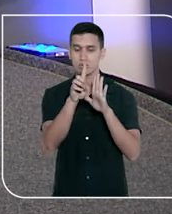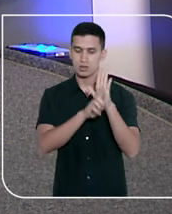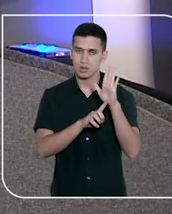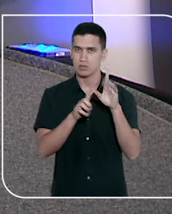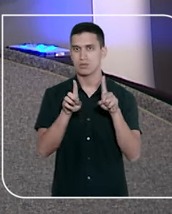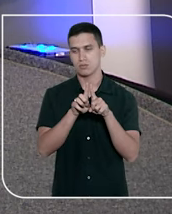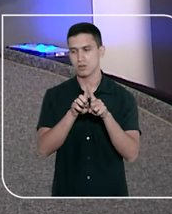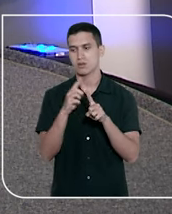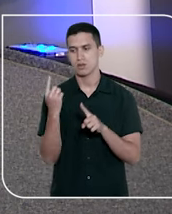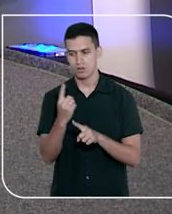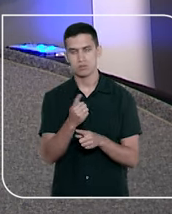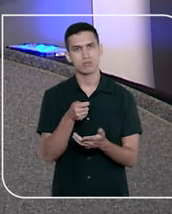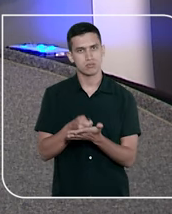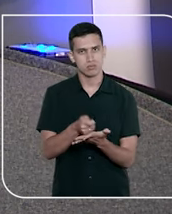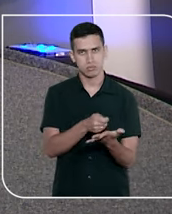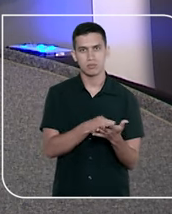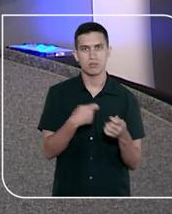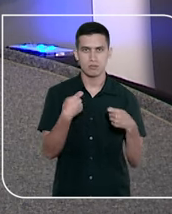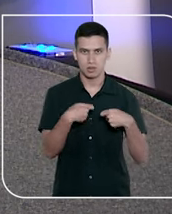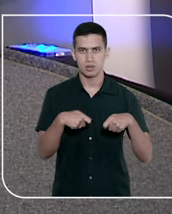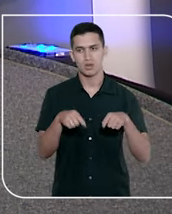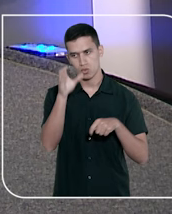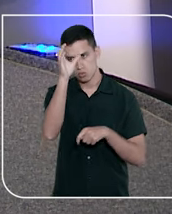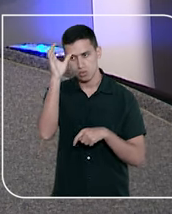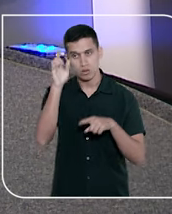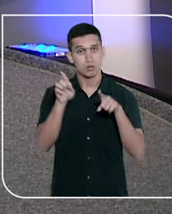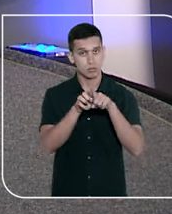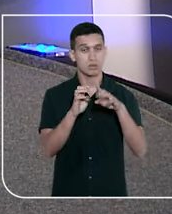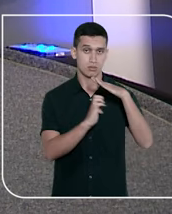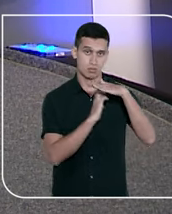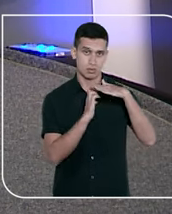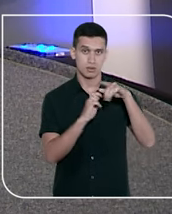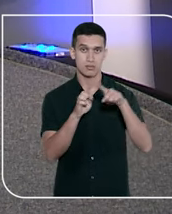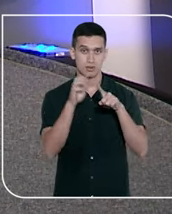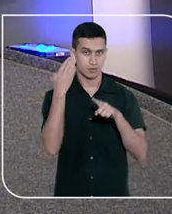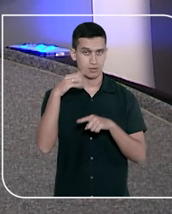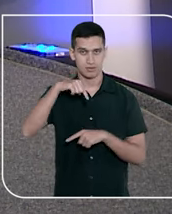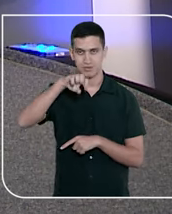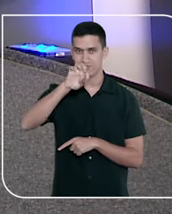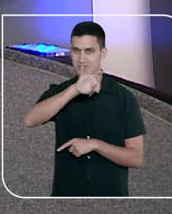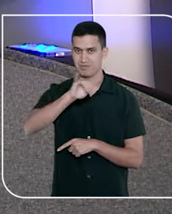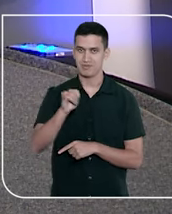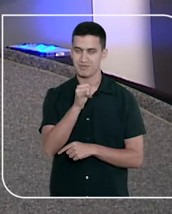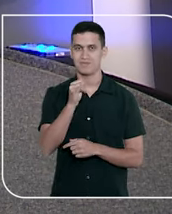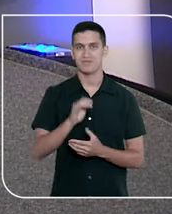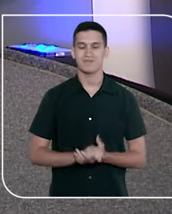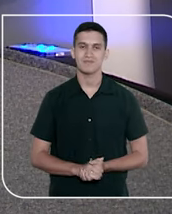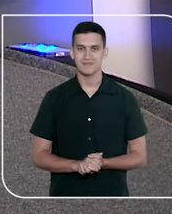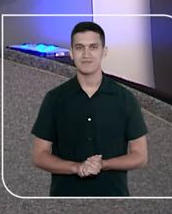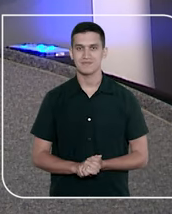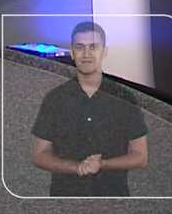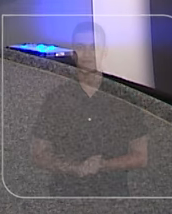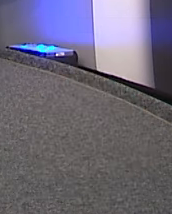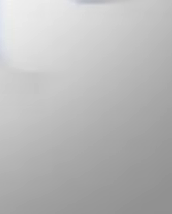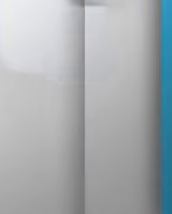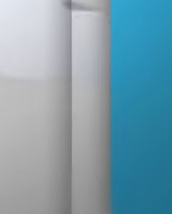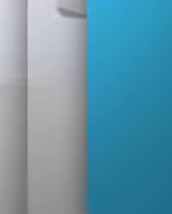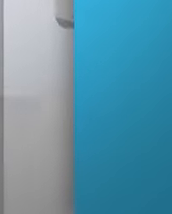deveres de consumidores e empresas do setor e os entendimentos aqui do Superior Tribunal de Justiça sobre o